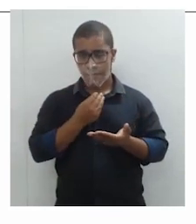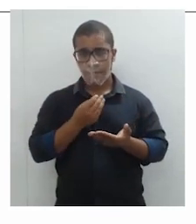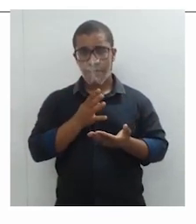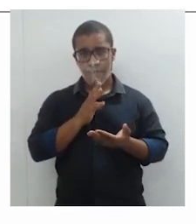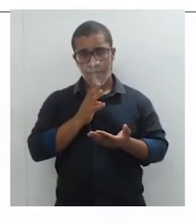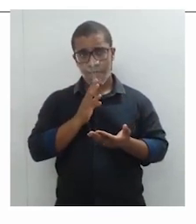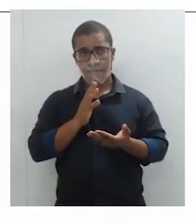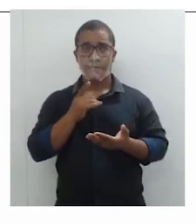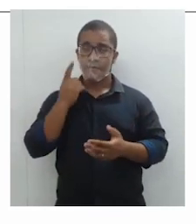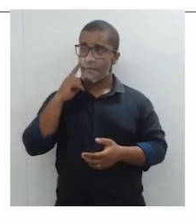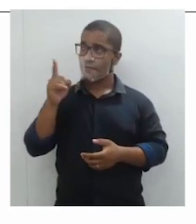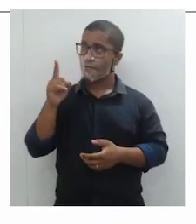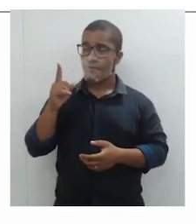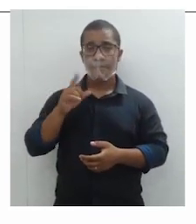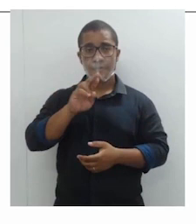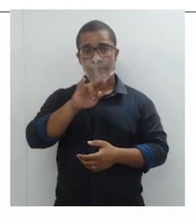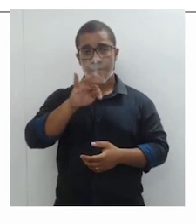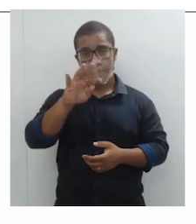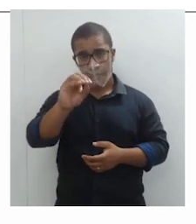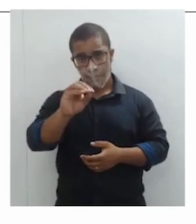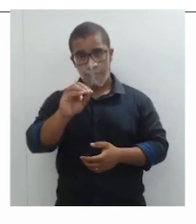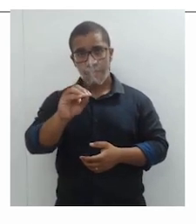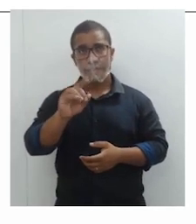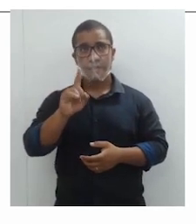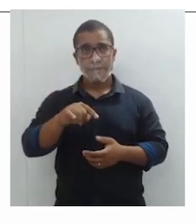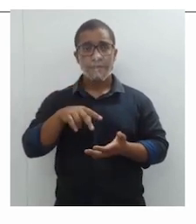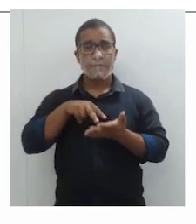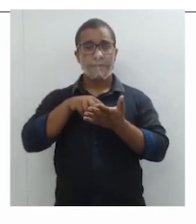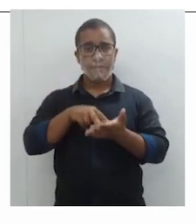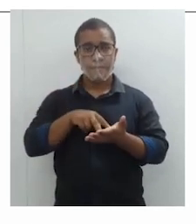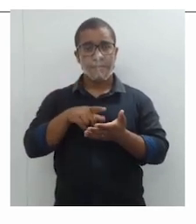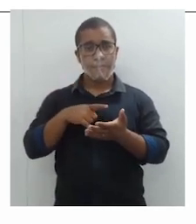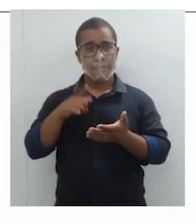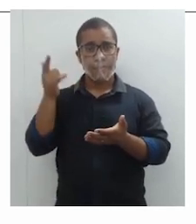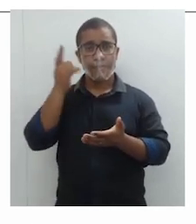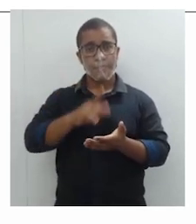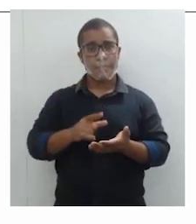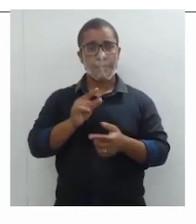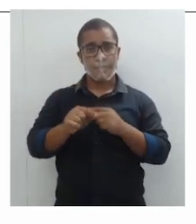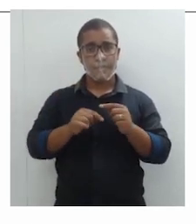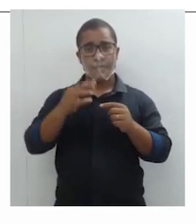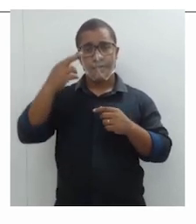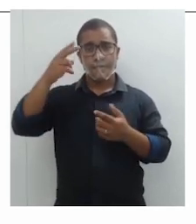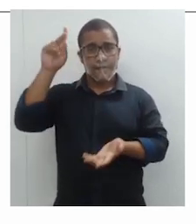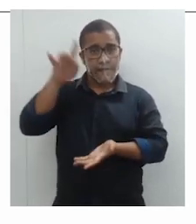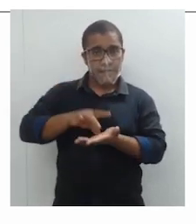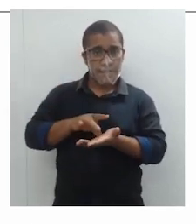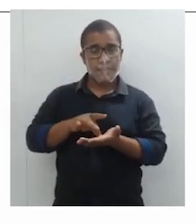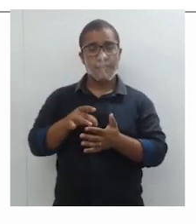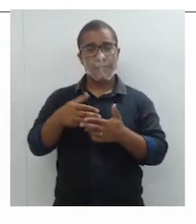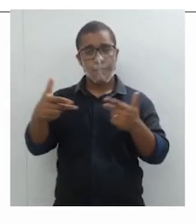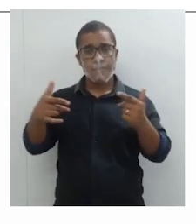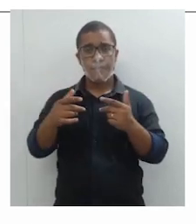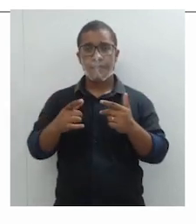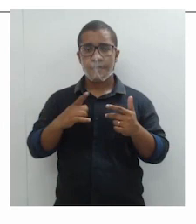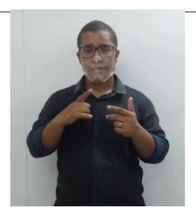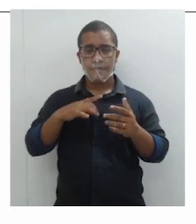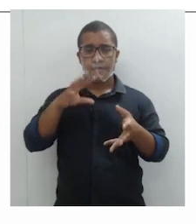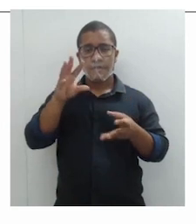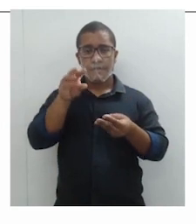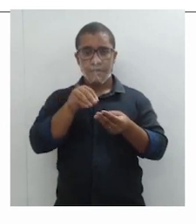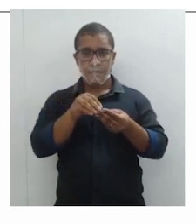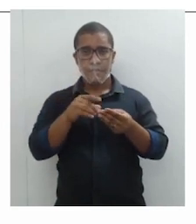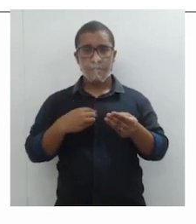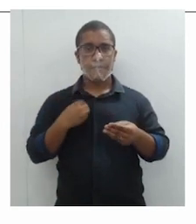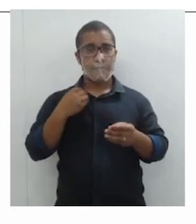na tela nós temos o rito fundamenta Toda a realidade definir a organização da vida